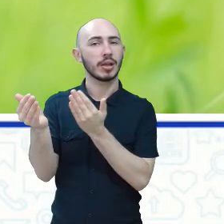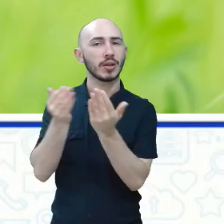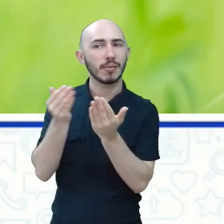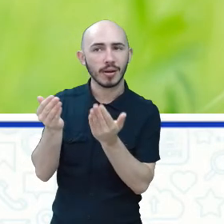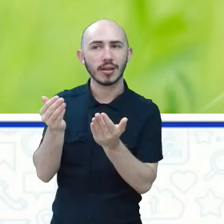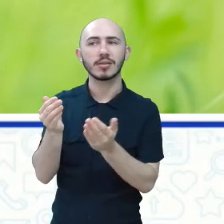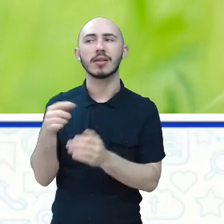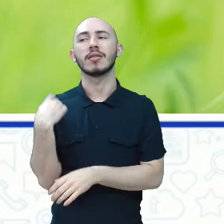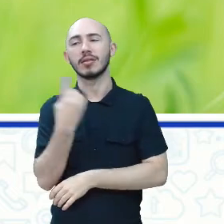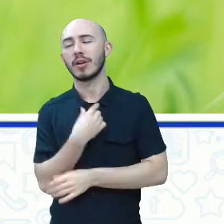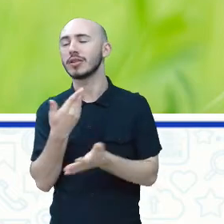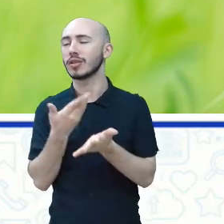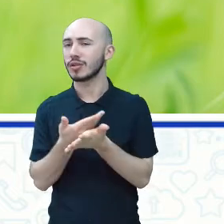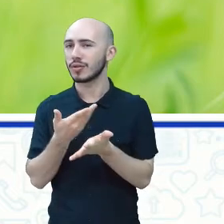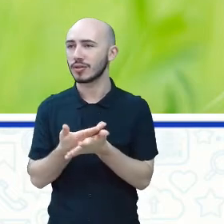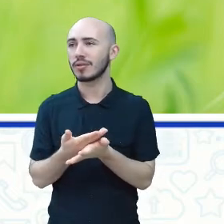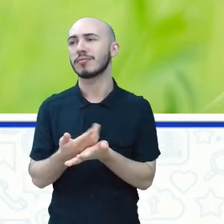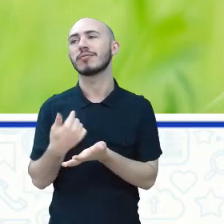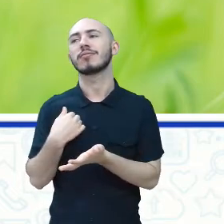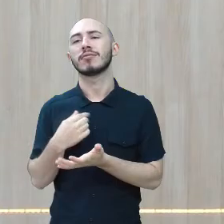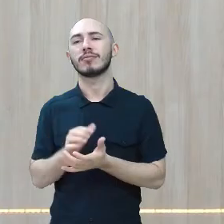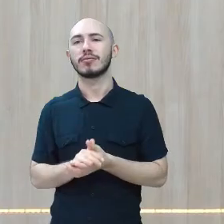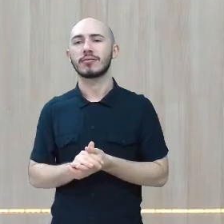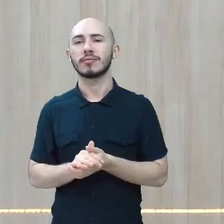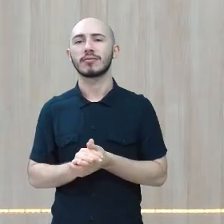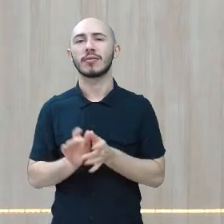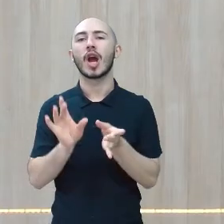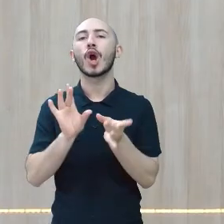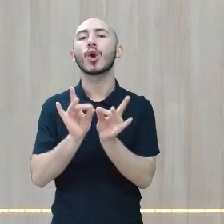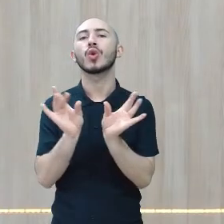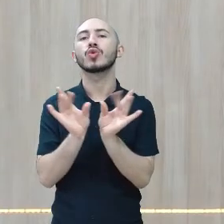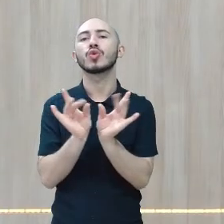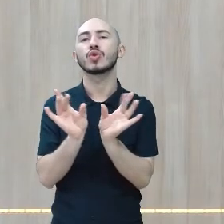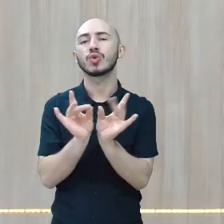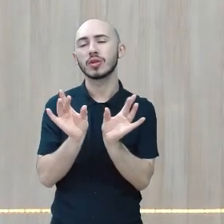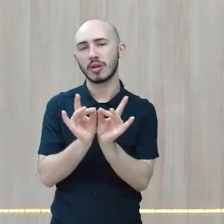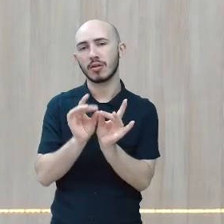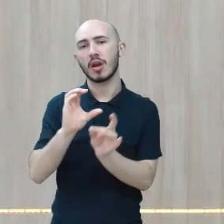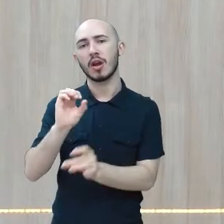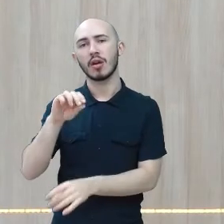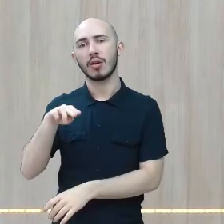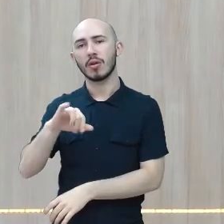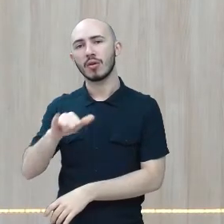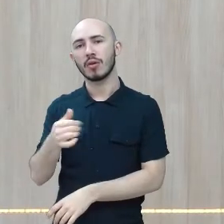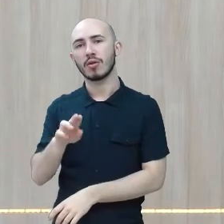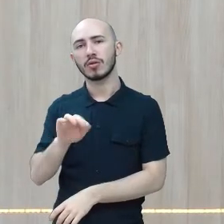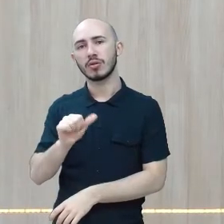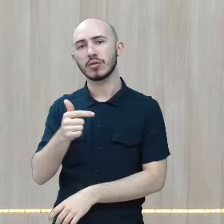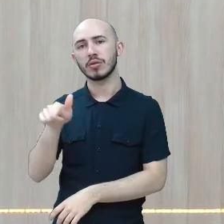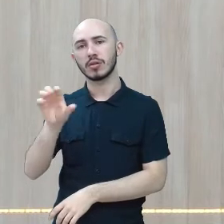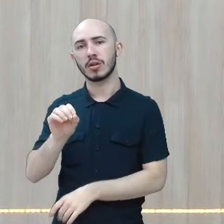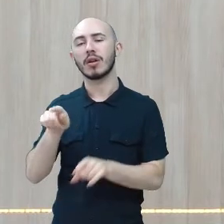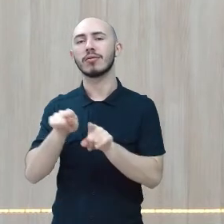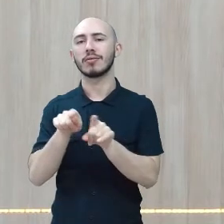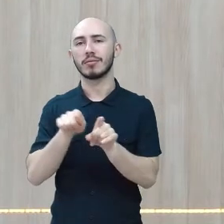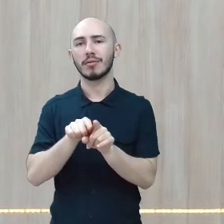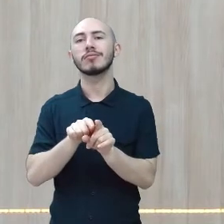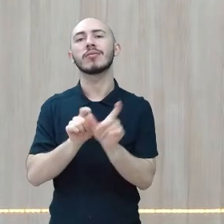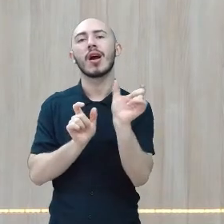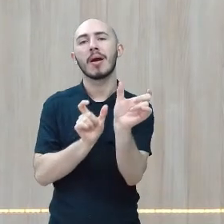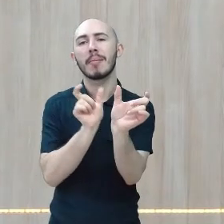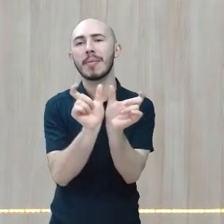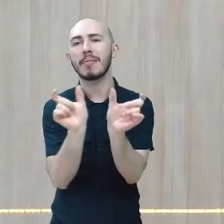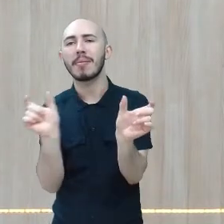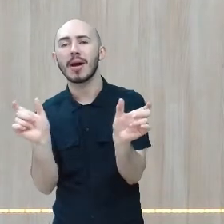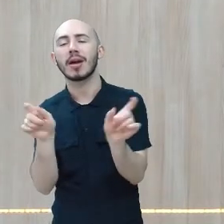quando estamos estudando, não é? As conjunções, estamos ali estudando, não é? As preposições,